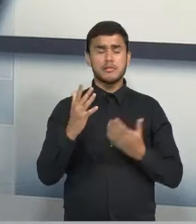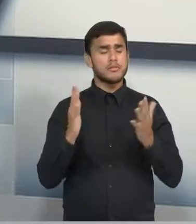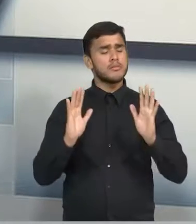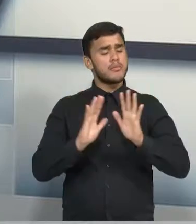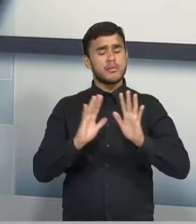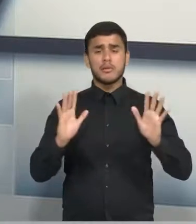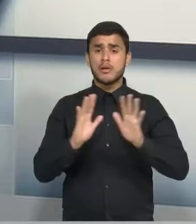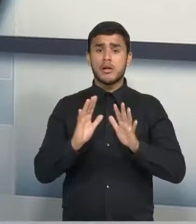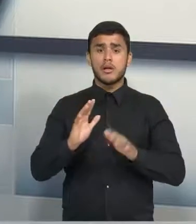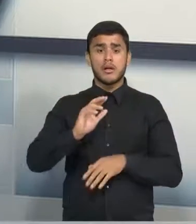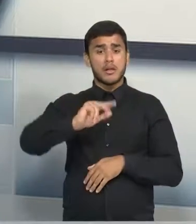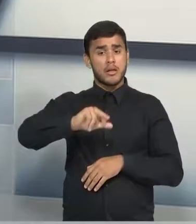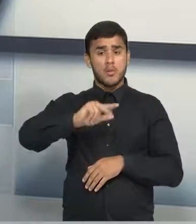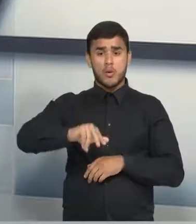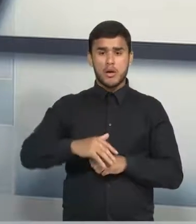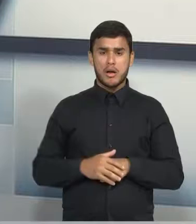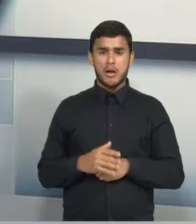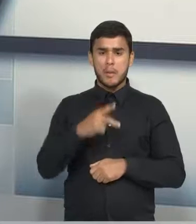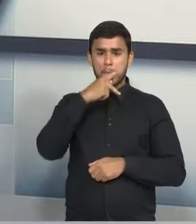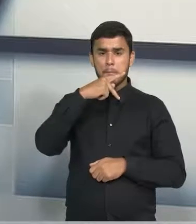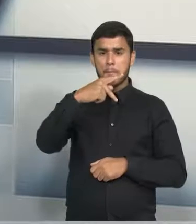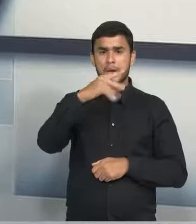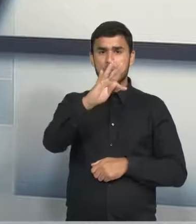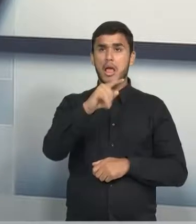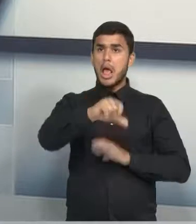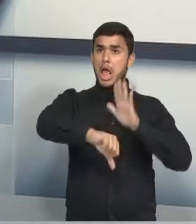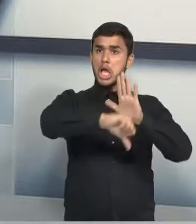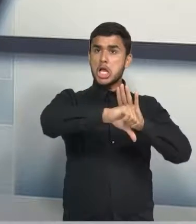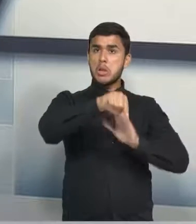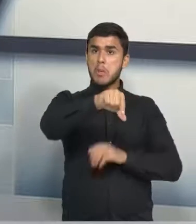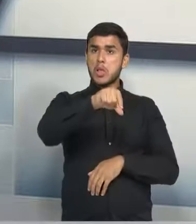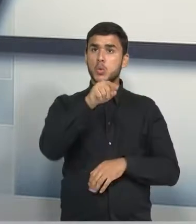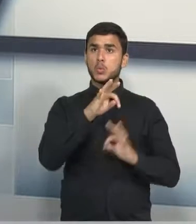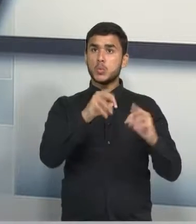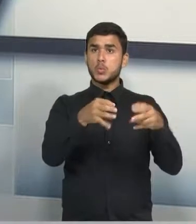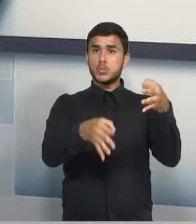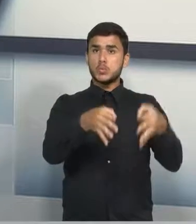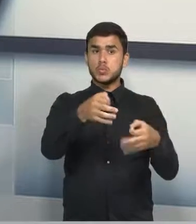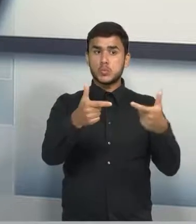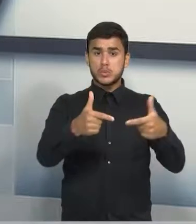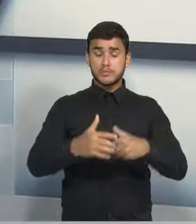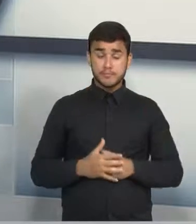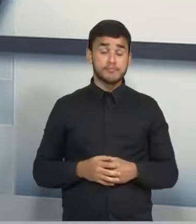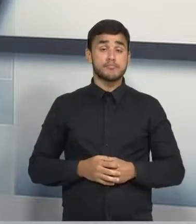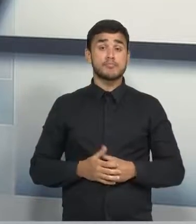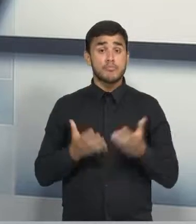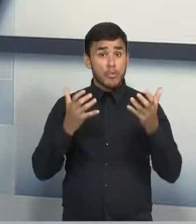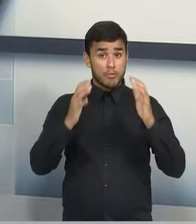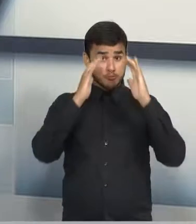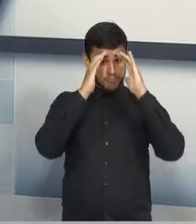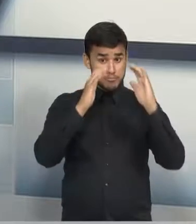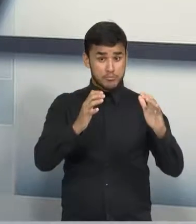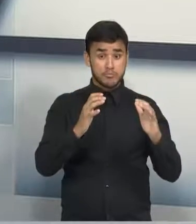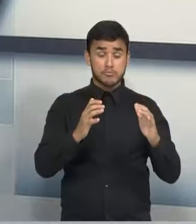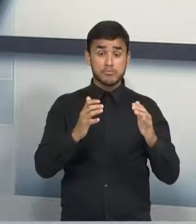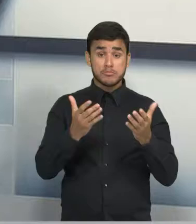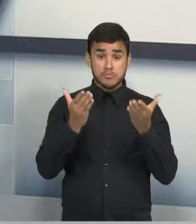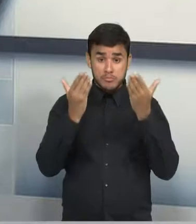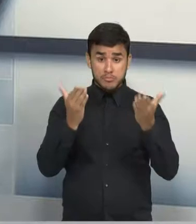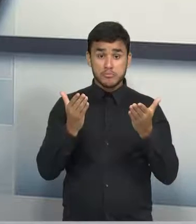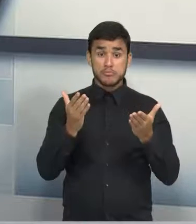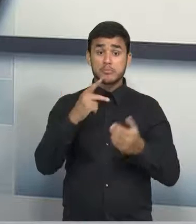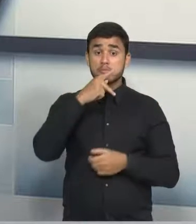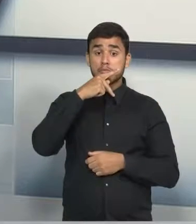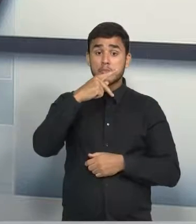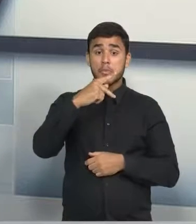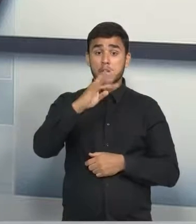si, onde a gente fala aqui, ninguém está criminalizando o PT, muito pelo contrário. O que eu quero dizer antes de terminar esse